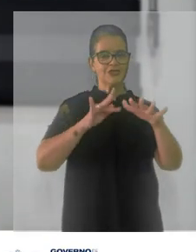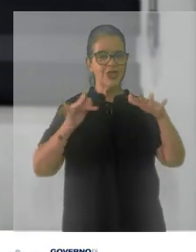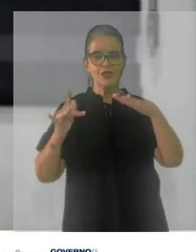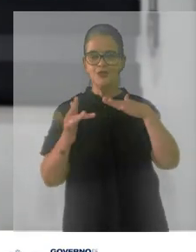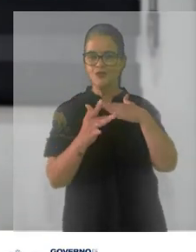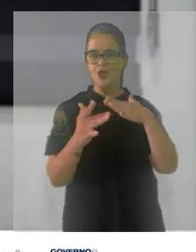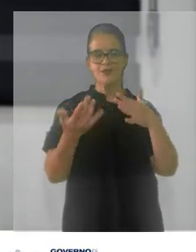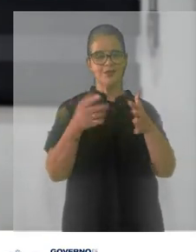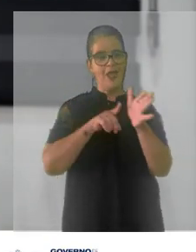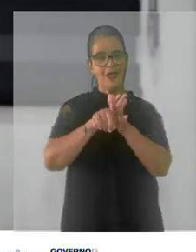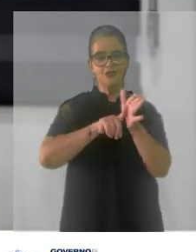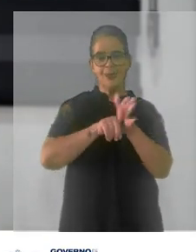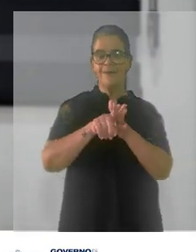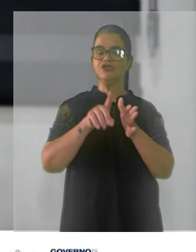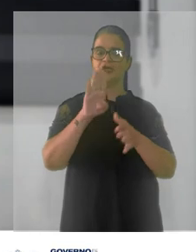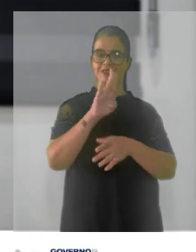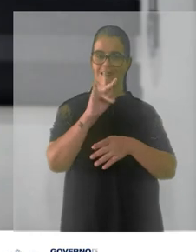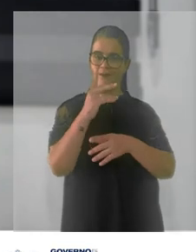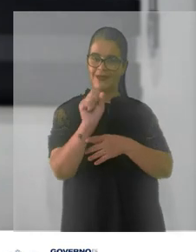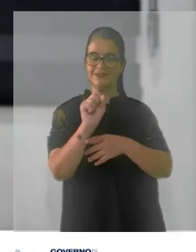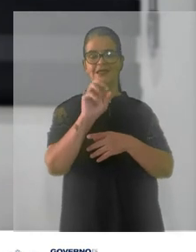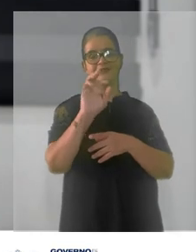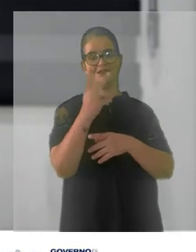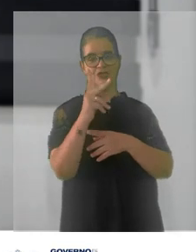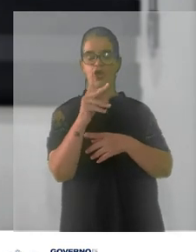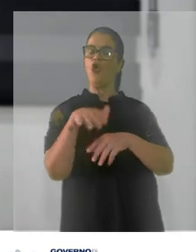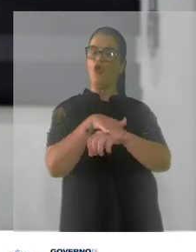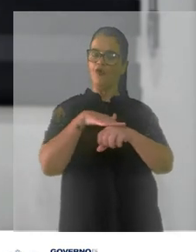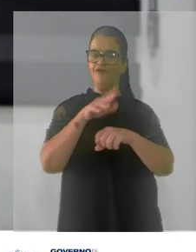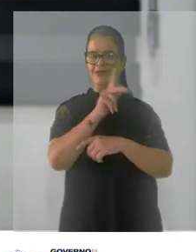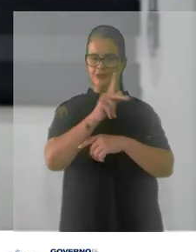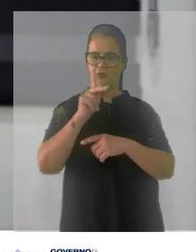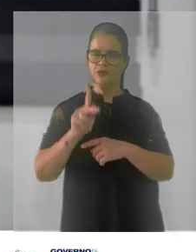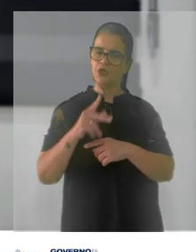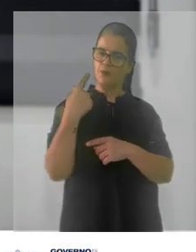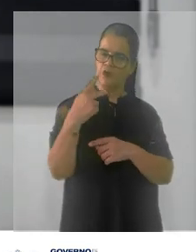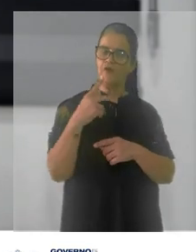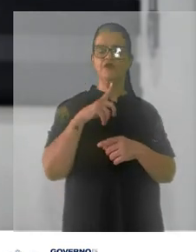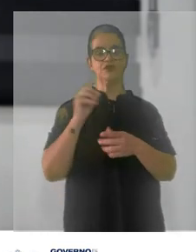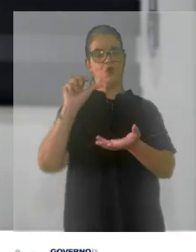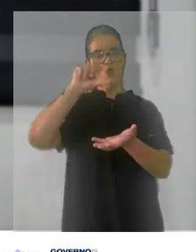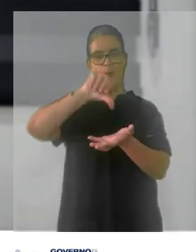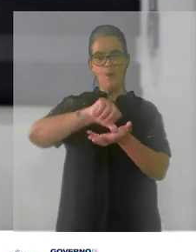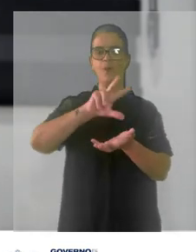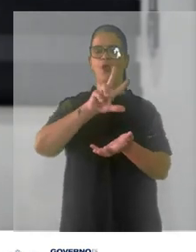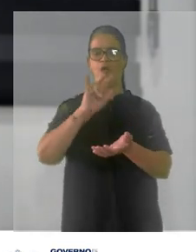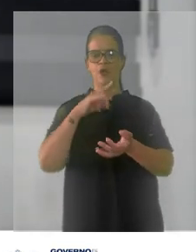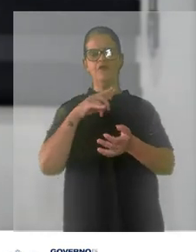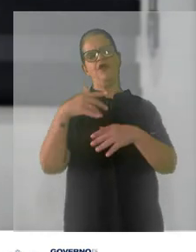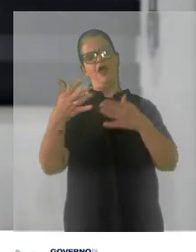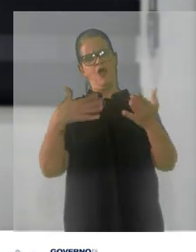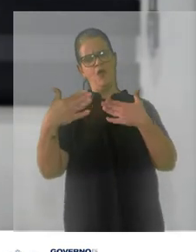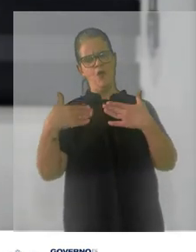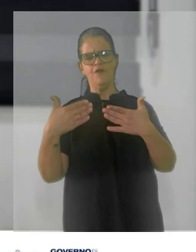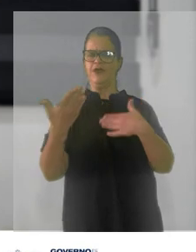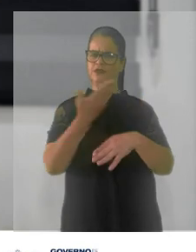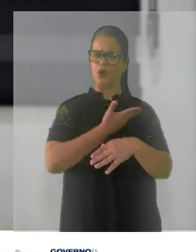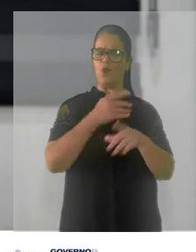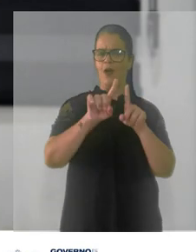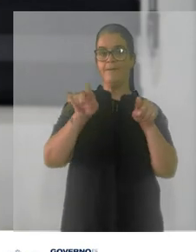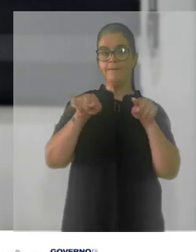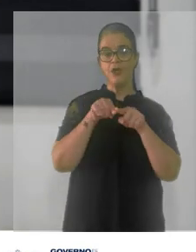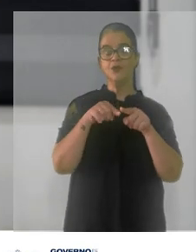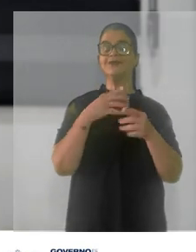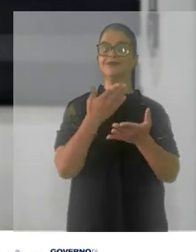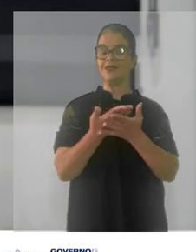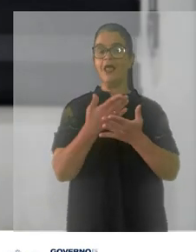sociais, pesquisa bacias hidrográficas, conversa com seu professor lá no polo, conversa com seu colega de sala. O